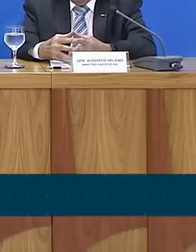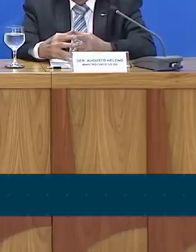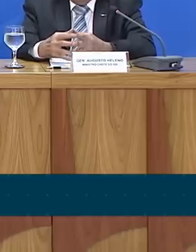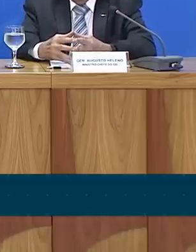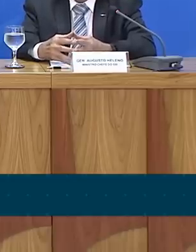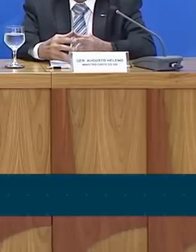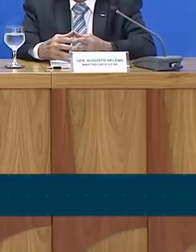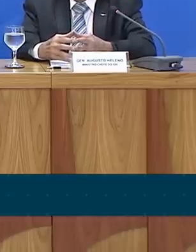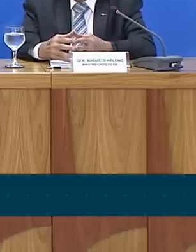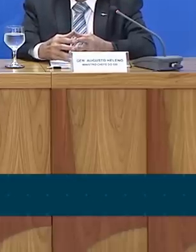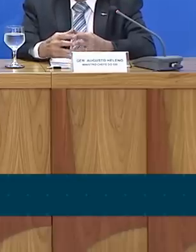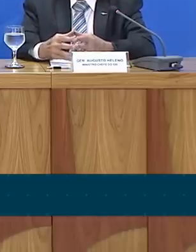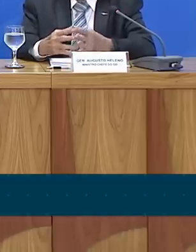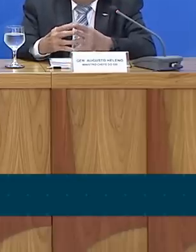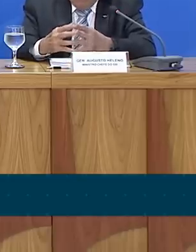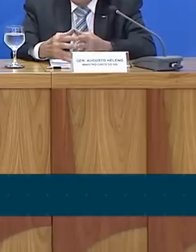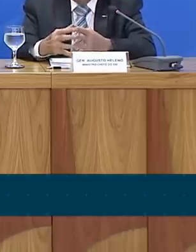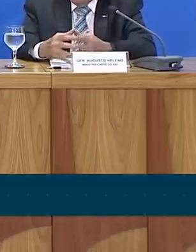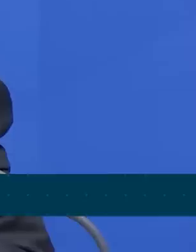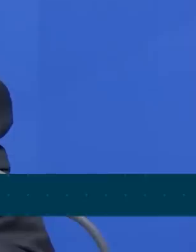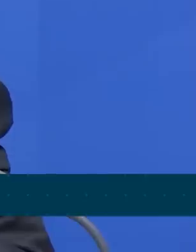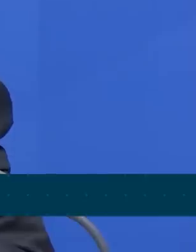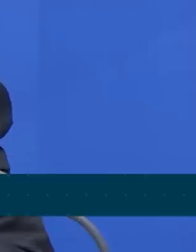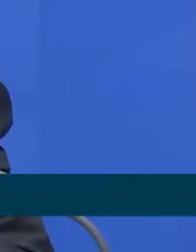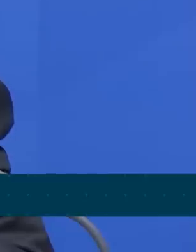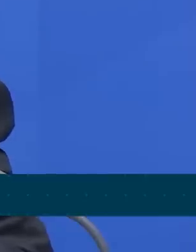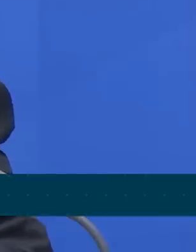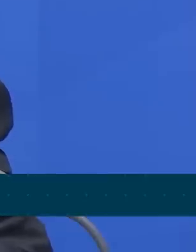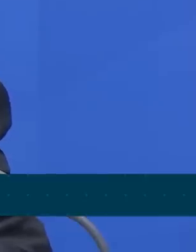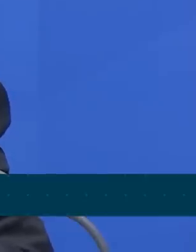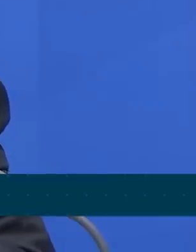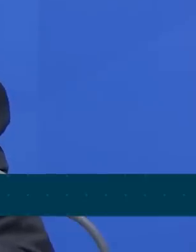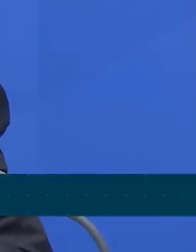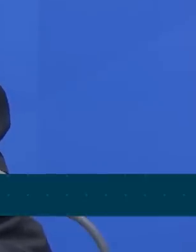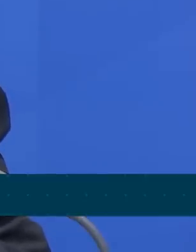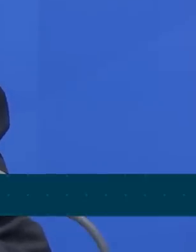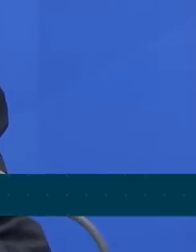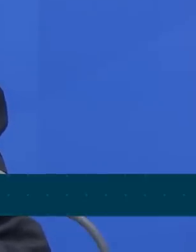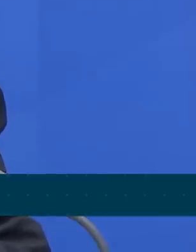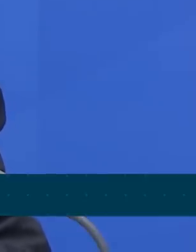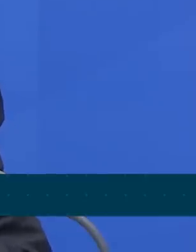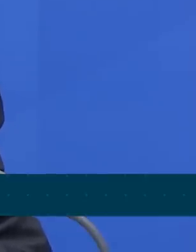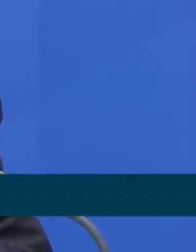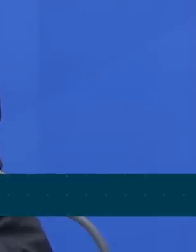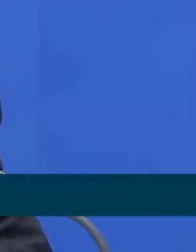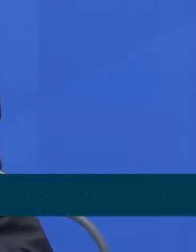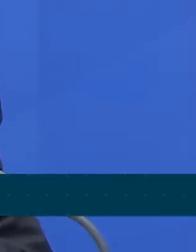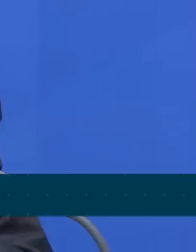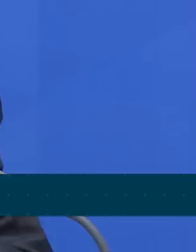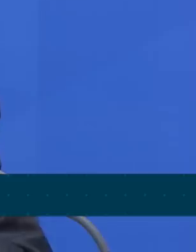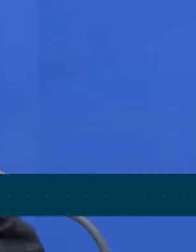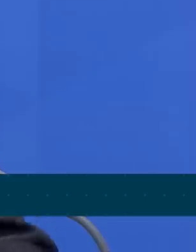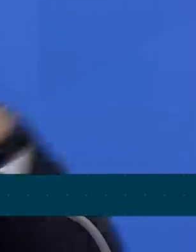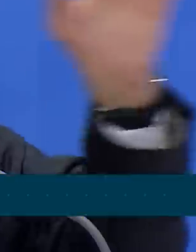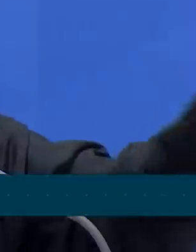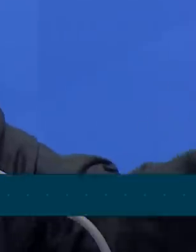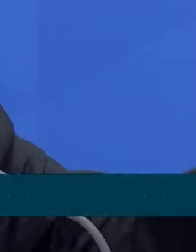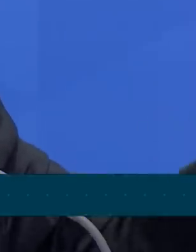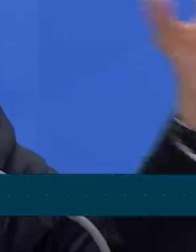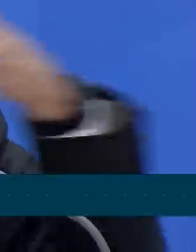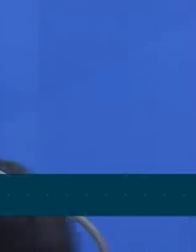apoio correto de quem tem que dar esse apoio outra coisa o homem o estado do amazonas